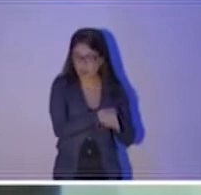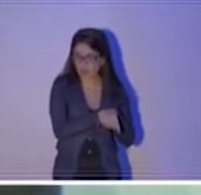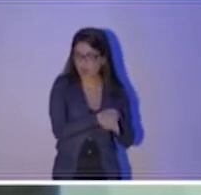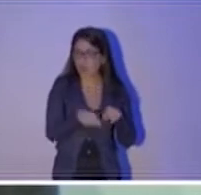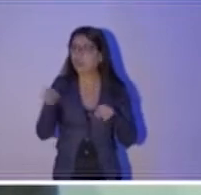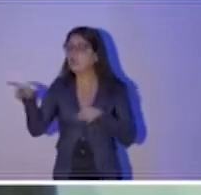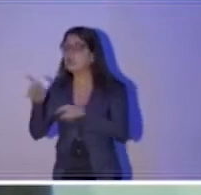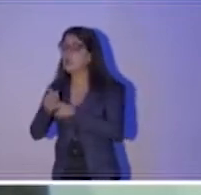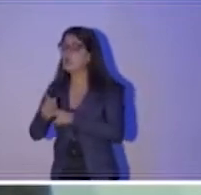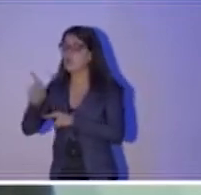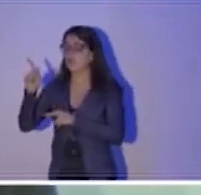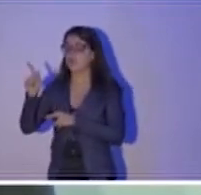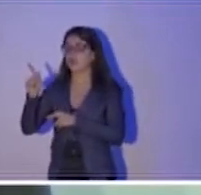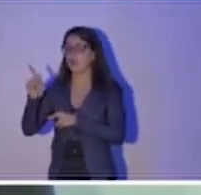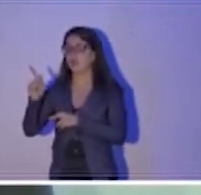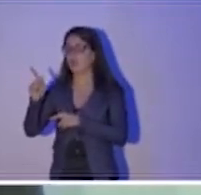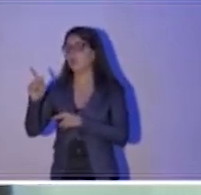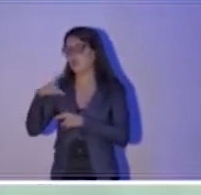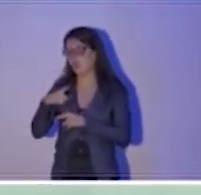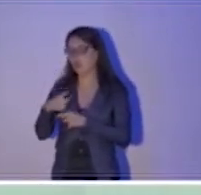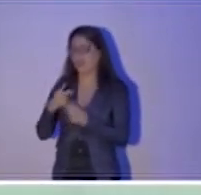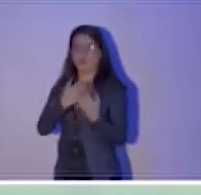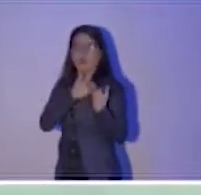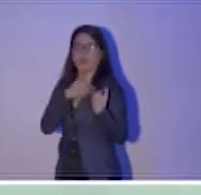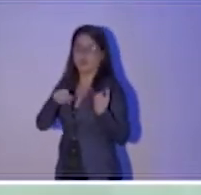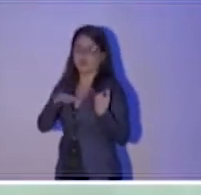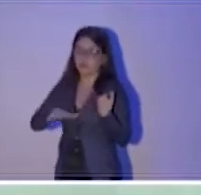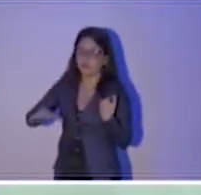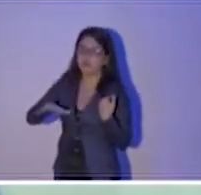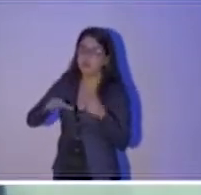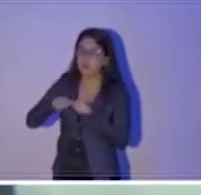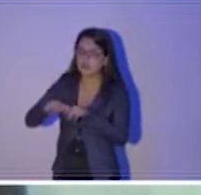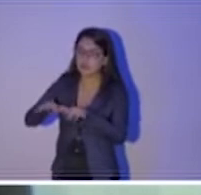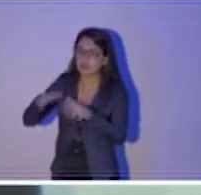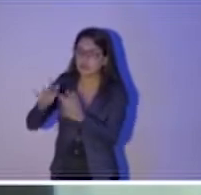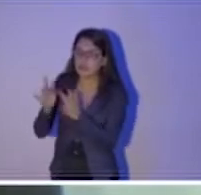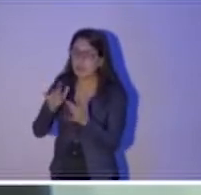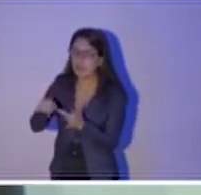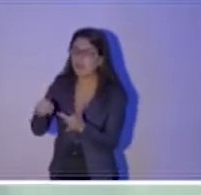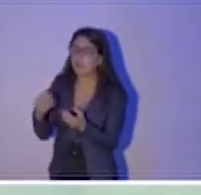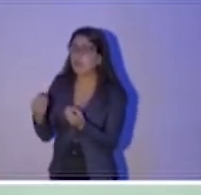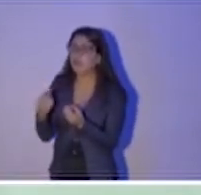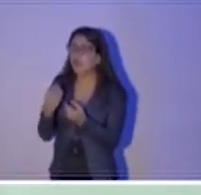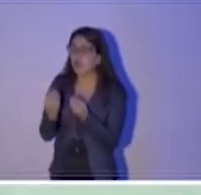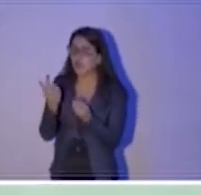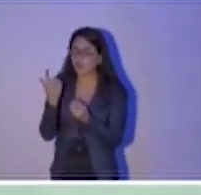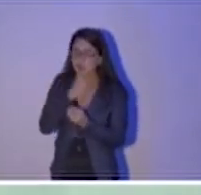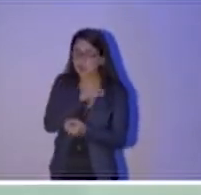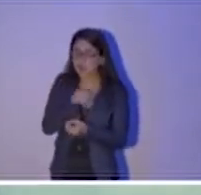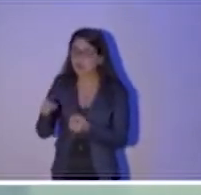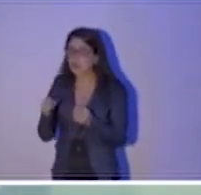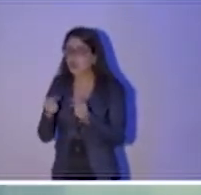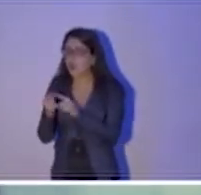sistema, por que que essa coerência é tão importante para o aluno aprender? Queria que você deixasse um pouco mais mastigado, você é